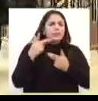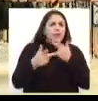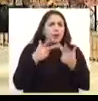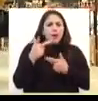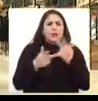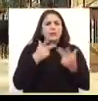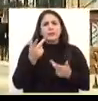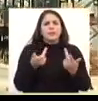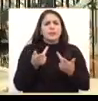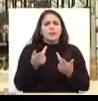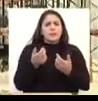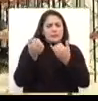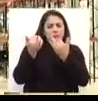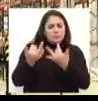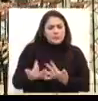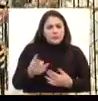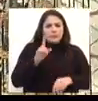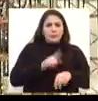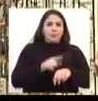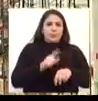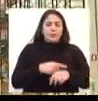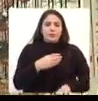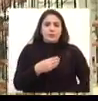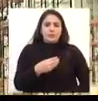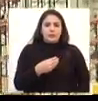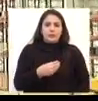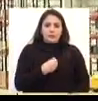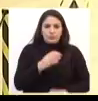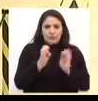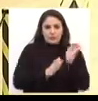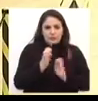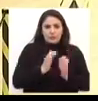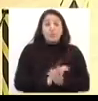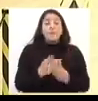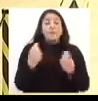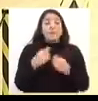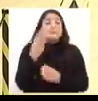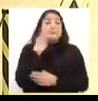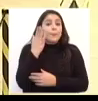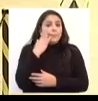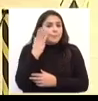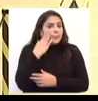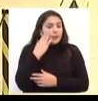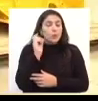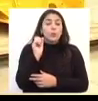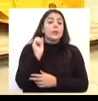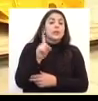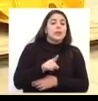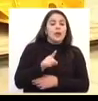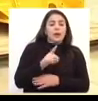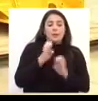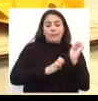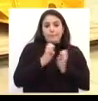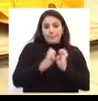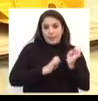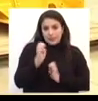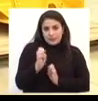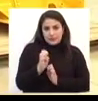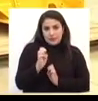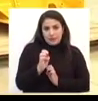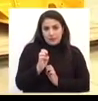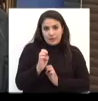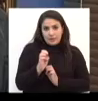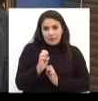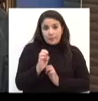para que prestem novos esclarecimentos. Preciso primeiro saber o que a empresa se comprometeu e o que a